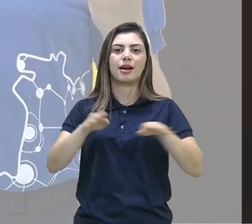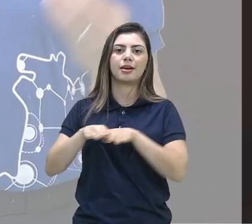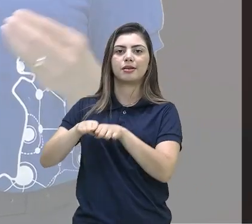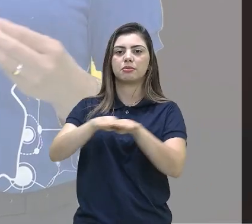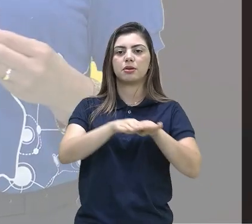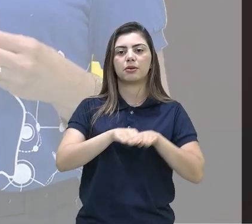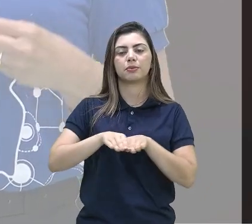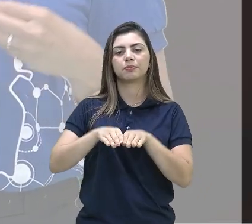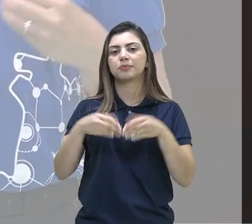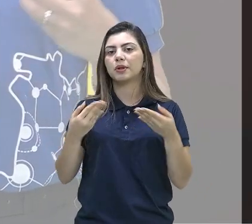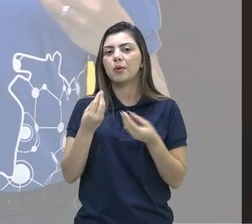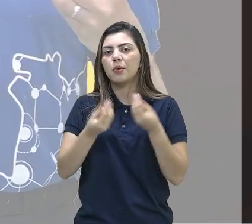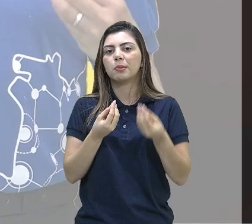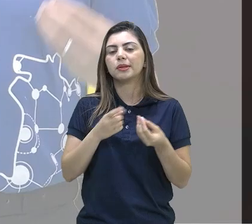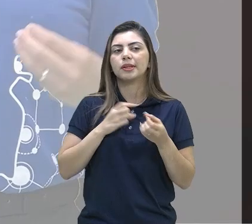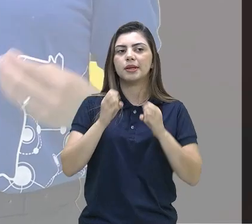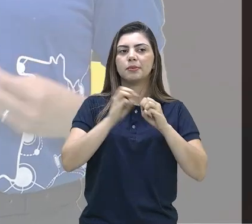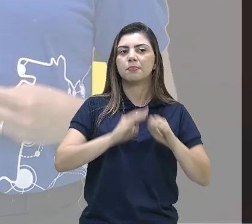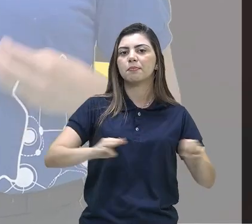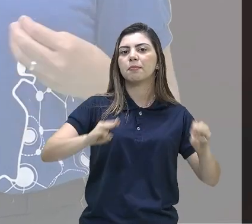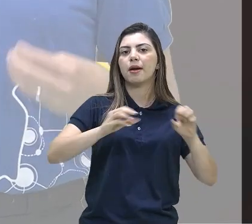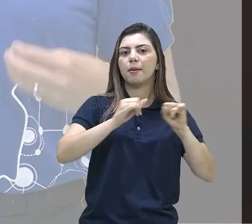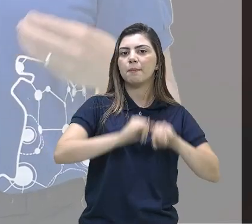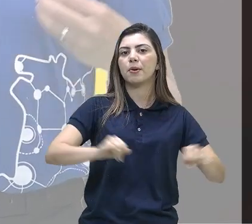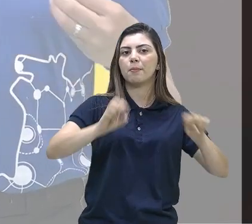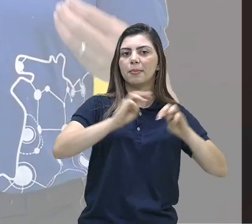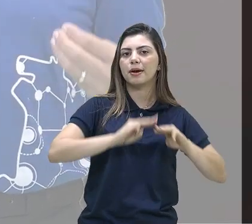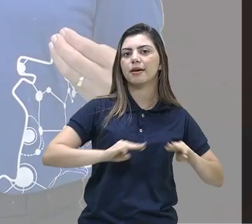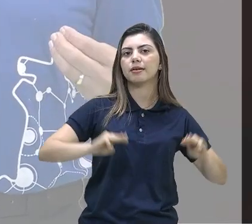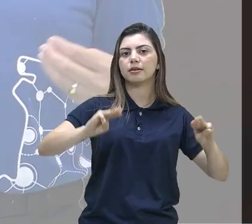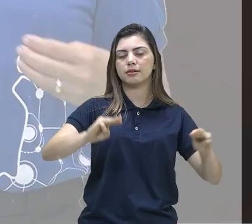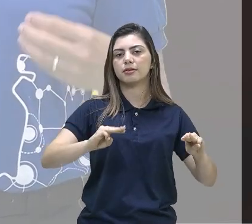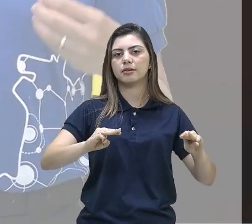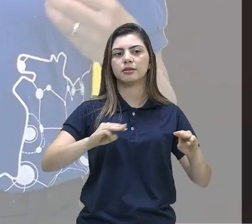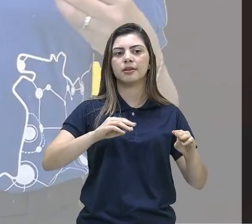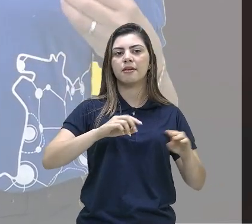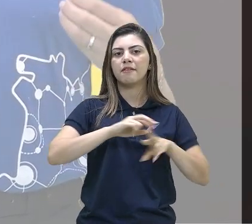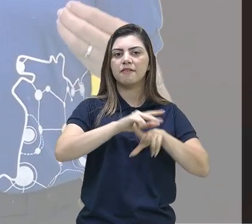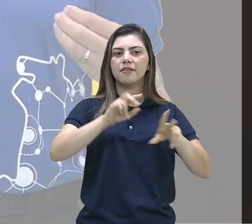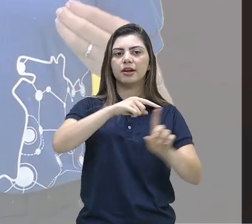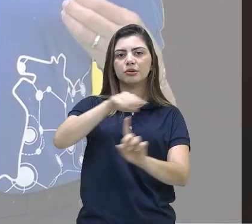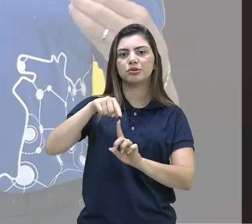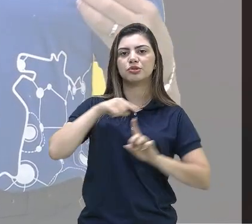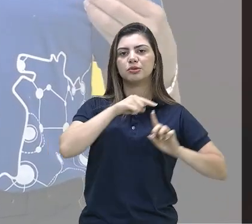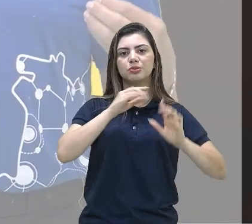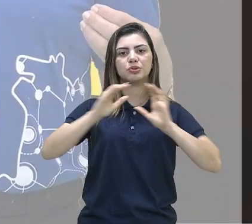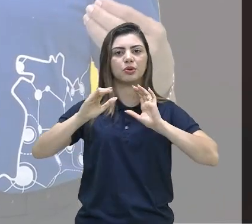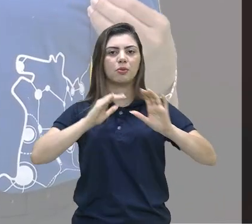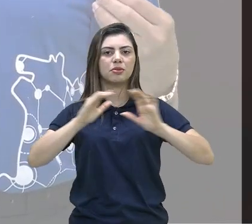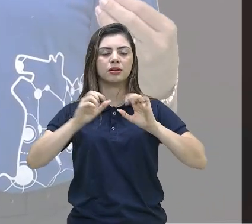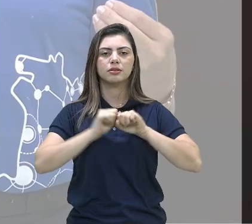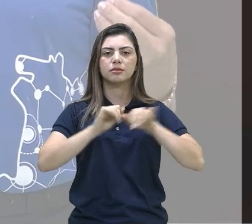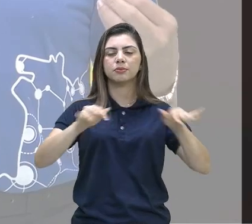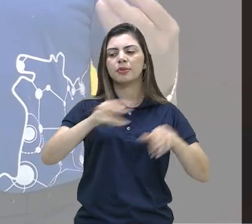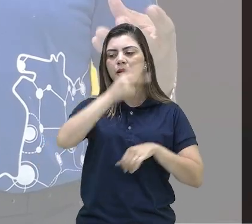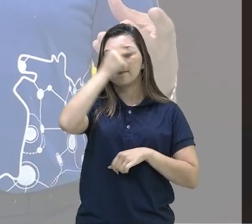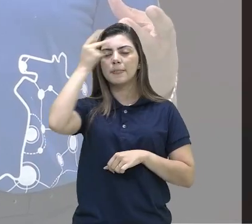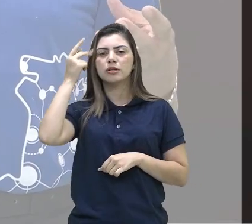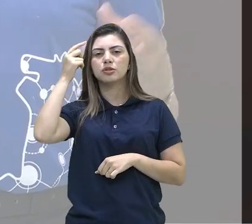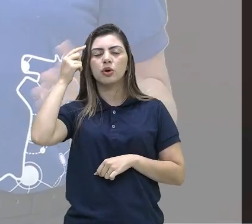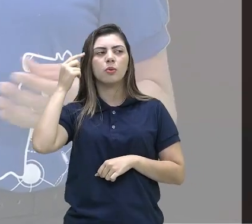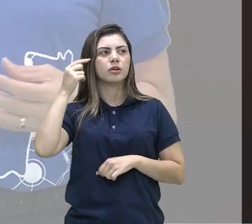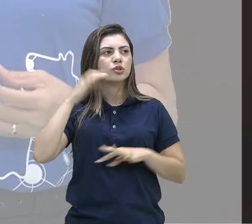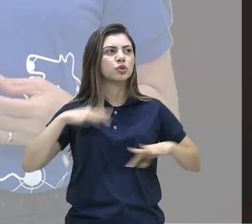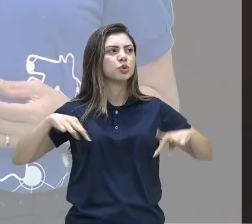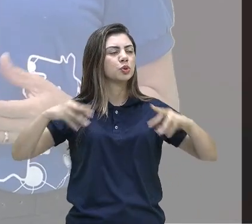partir da propaganda, dos veículos de comunicação em massa, com que todos pensem da mesma